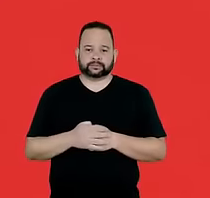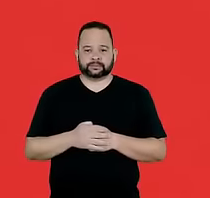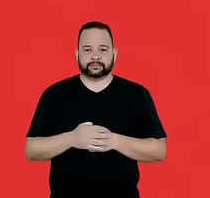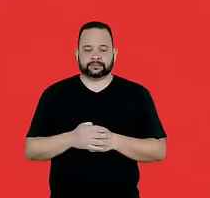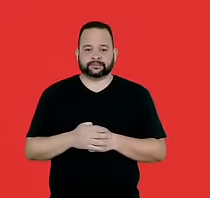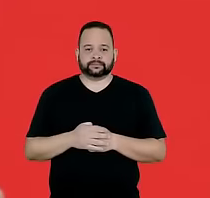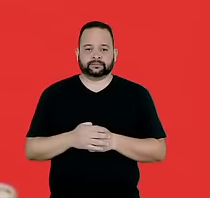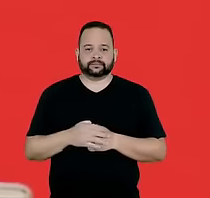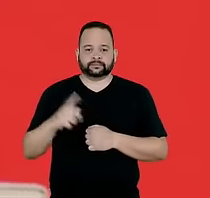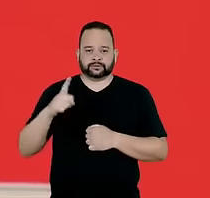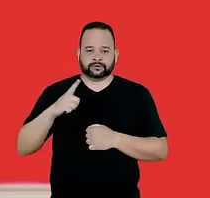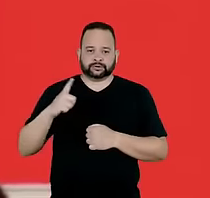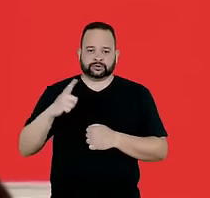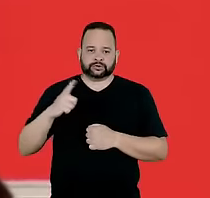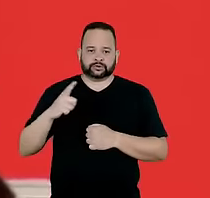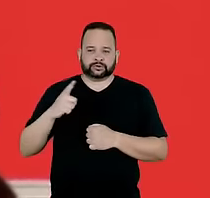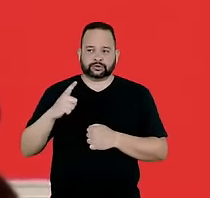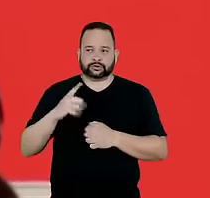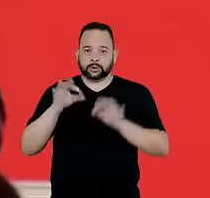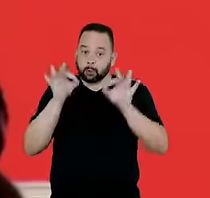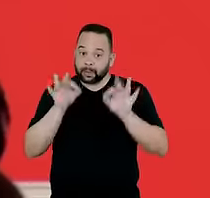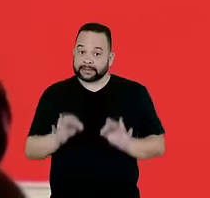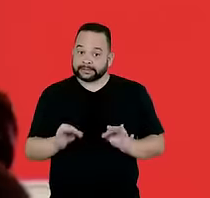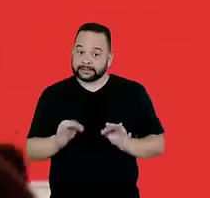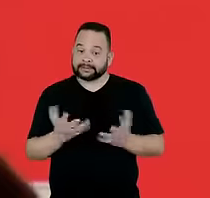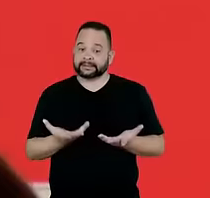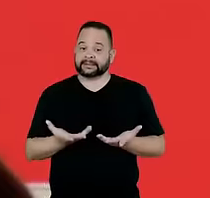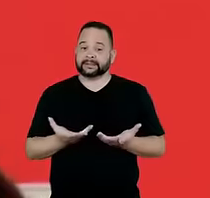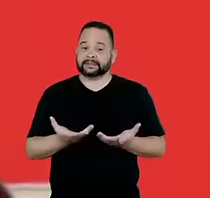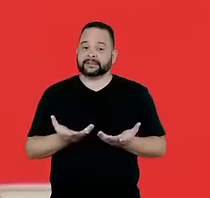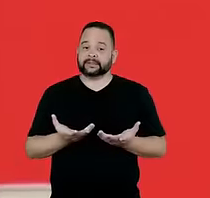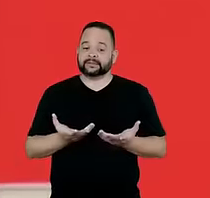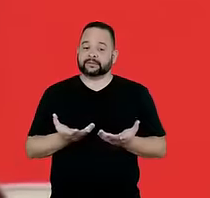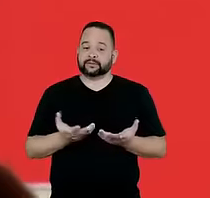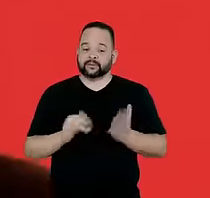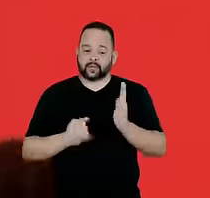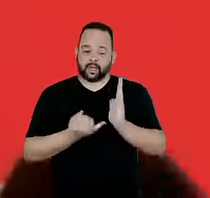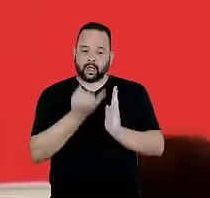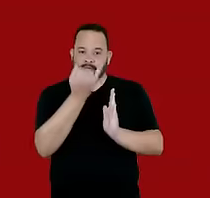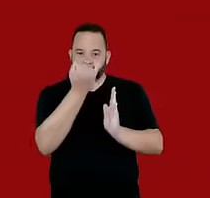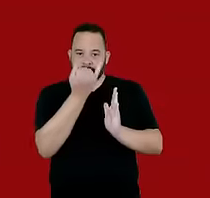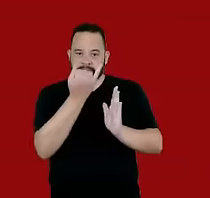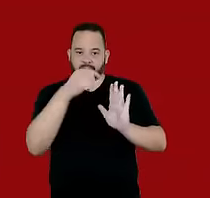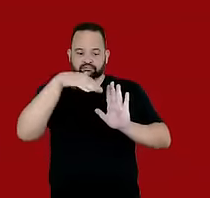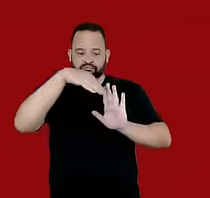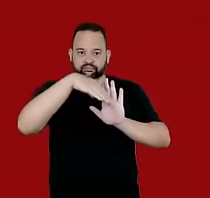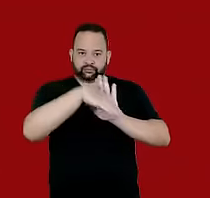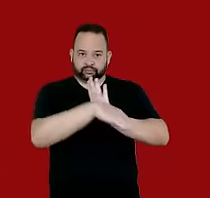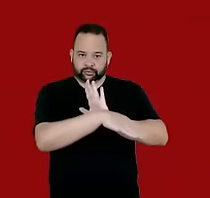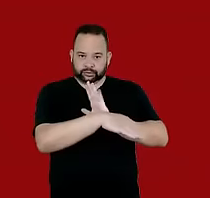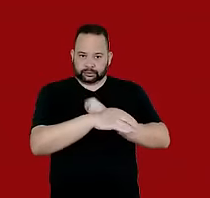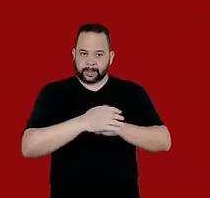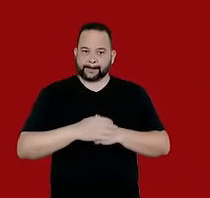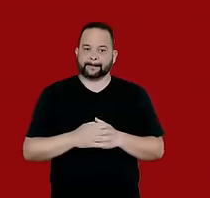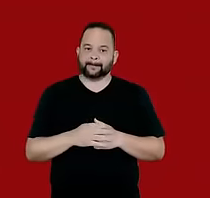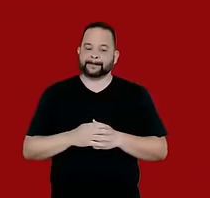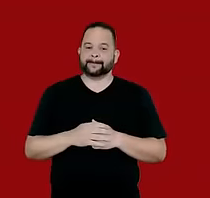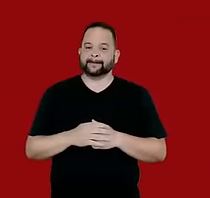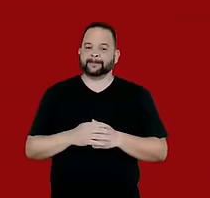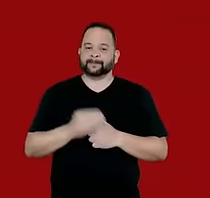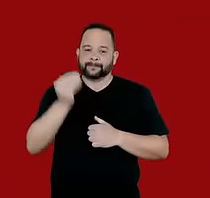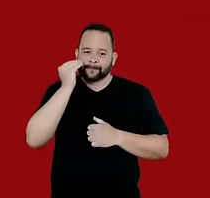um certo nível de convicção sobre a desinflação Global né então o que a que a gente tentou fazer ao longo desse